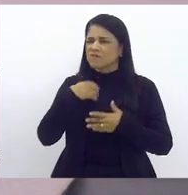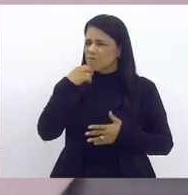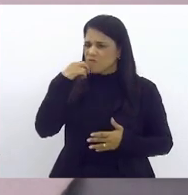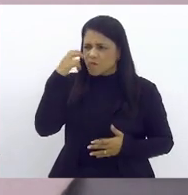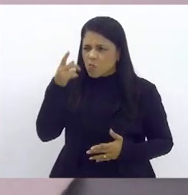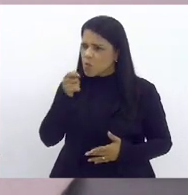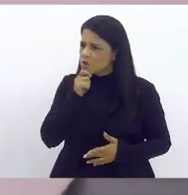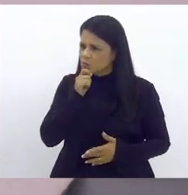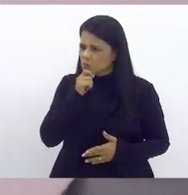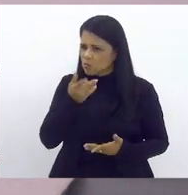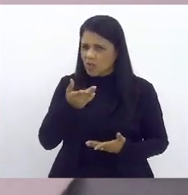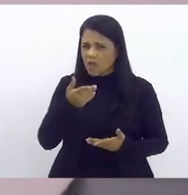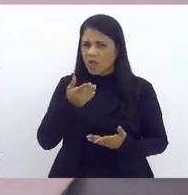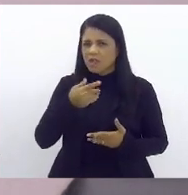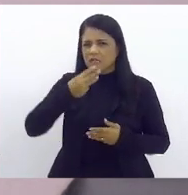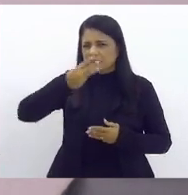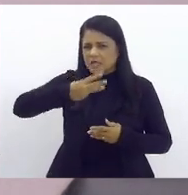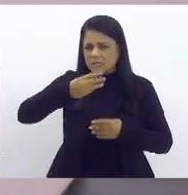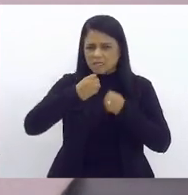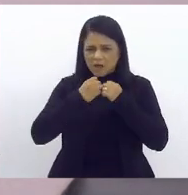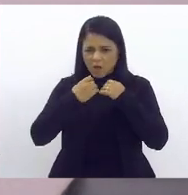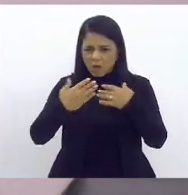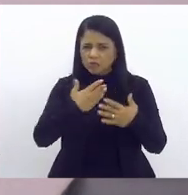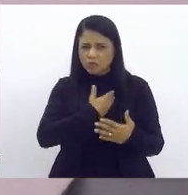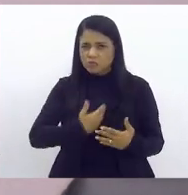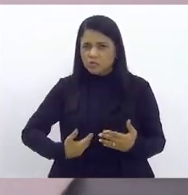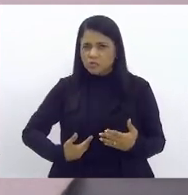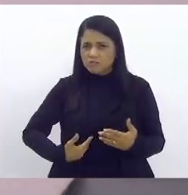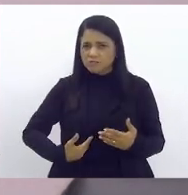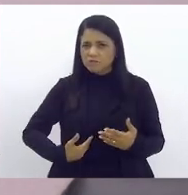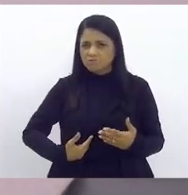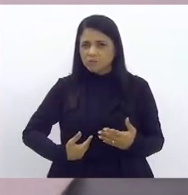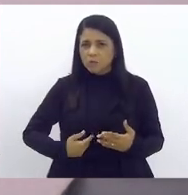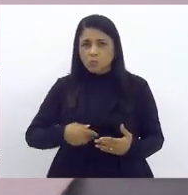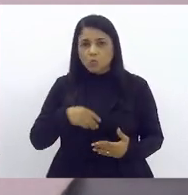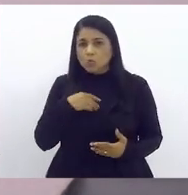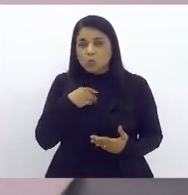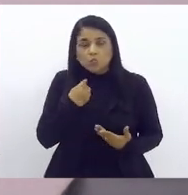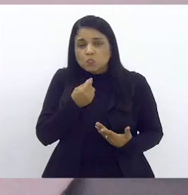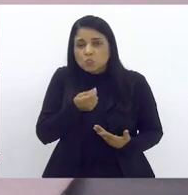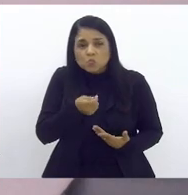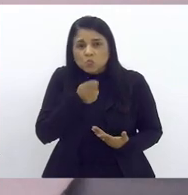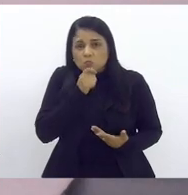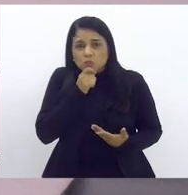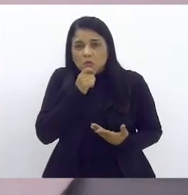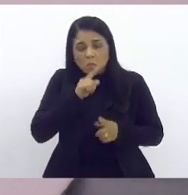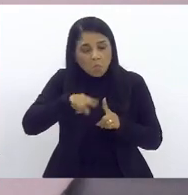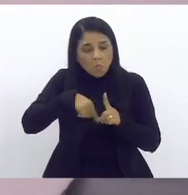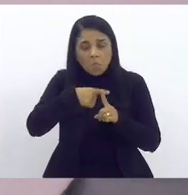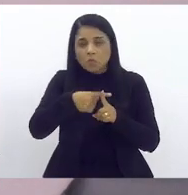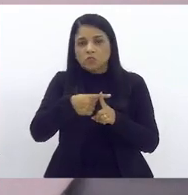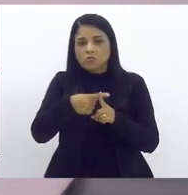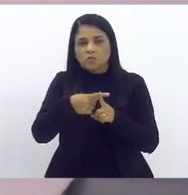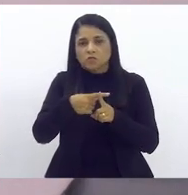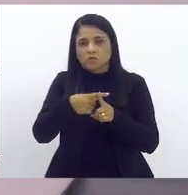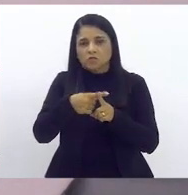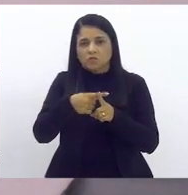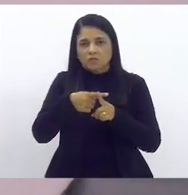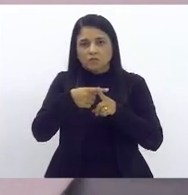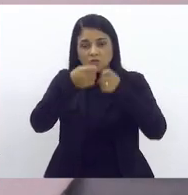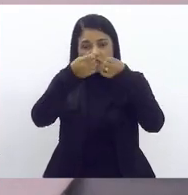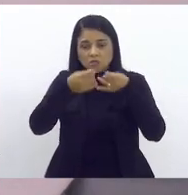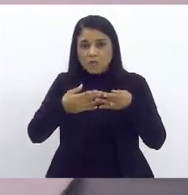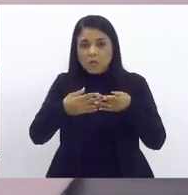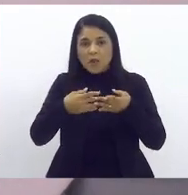vergonha? Já estou indo para a terceira audiência pública e eu não tenho o que falar de positivo do município de Mendes.